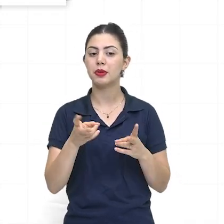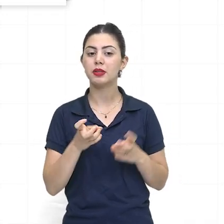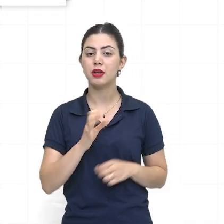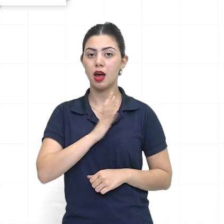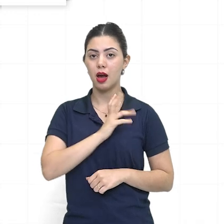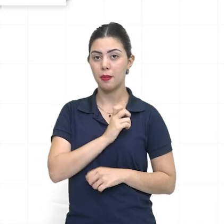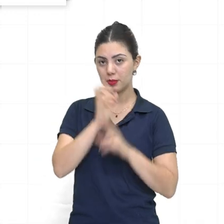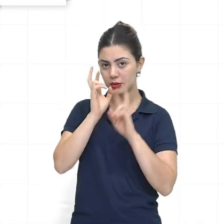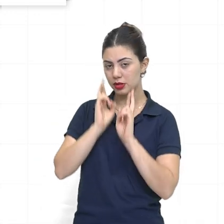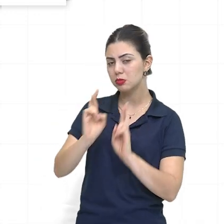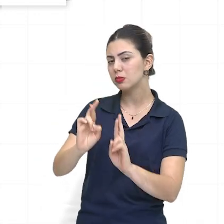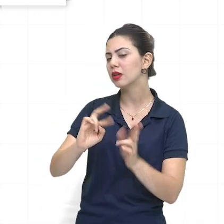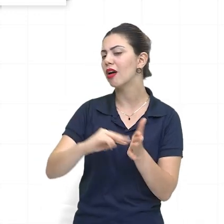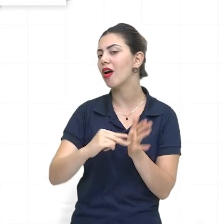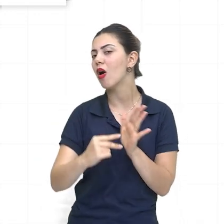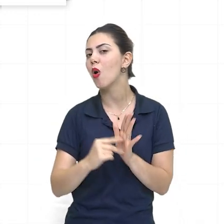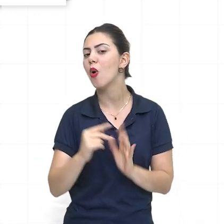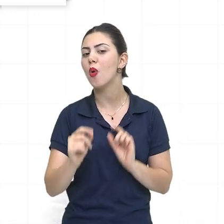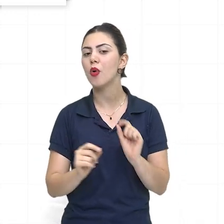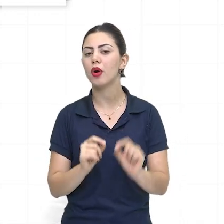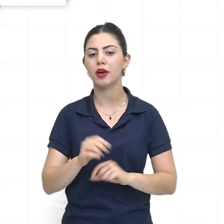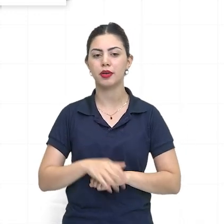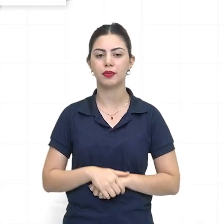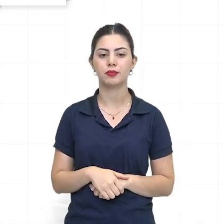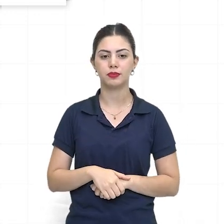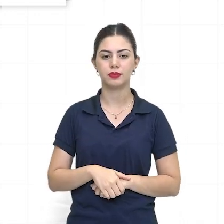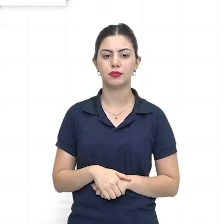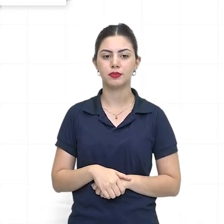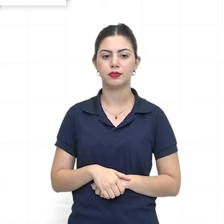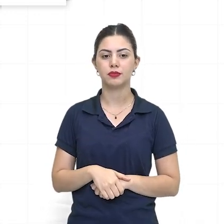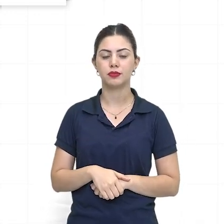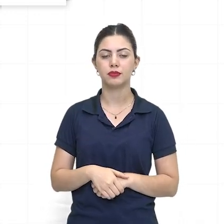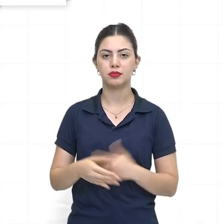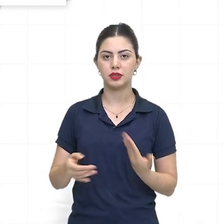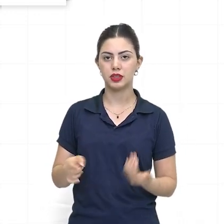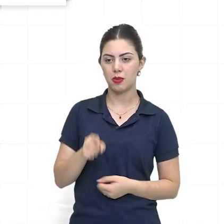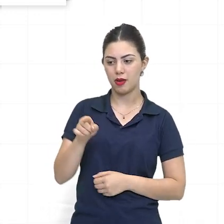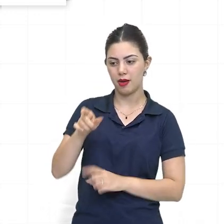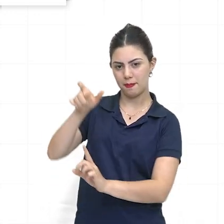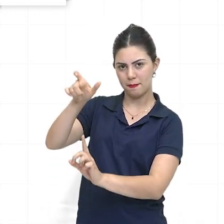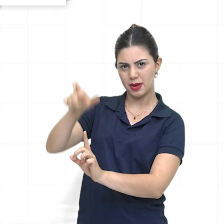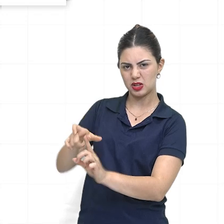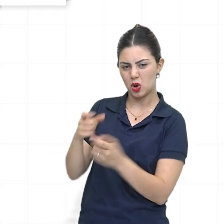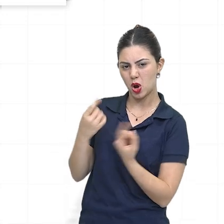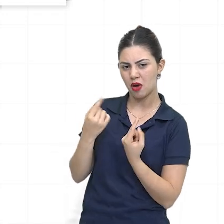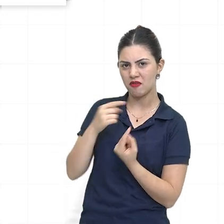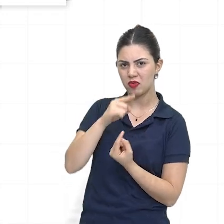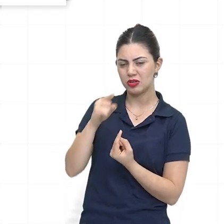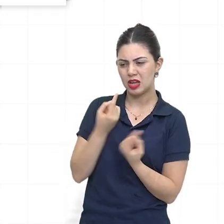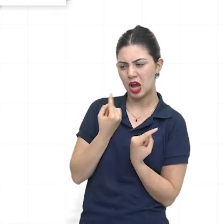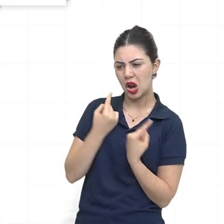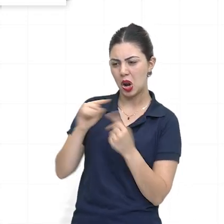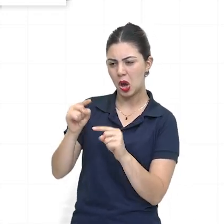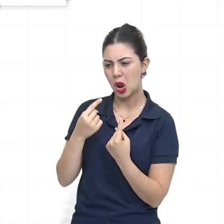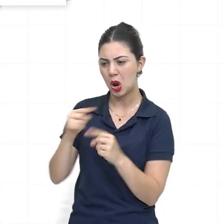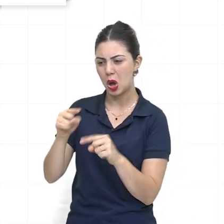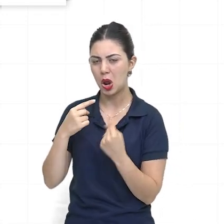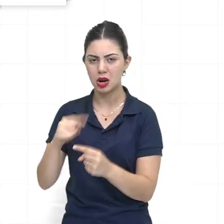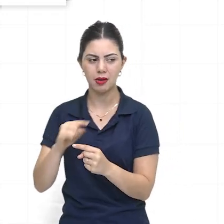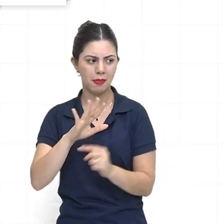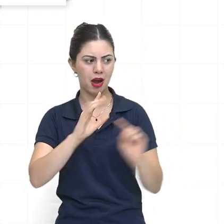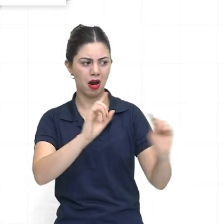respeito no judaísmo. Não faça ao seu semelhante aquilo que para você